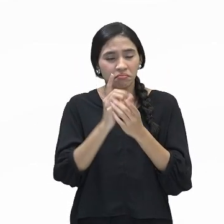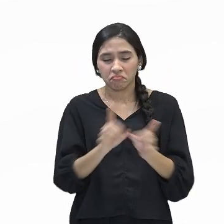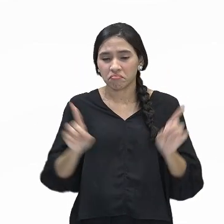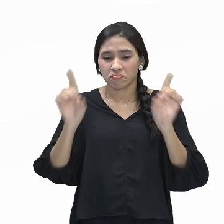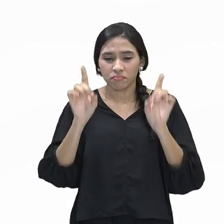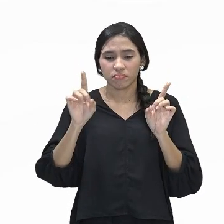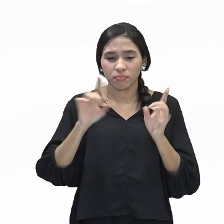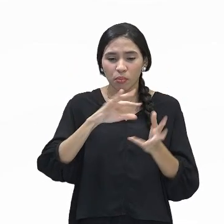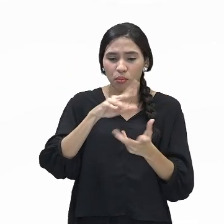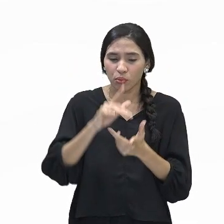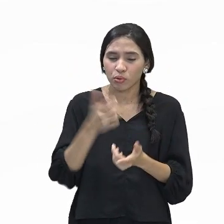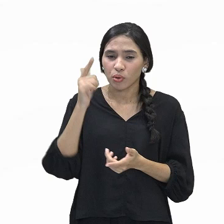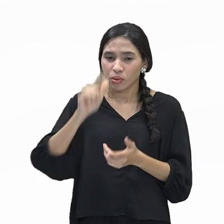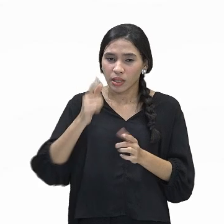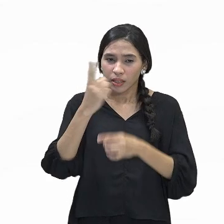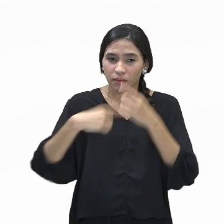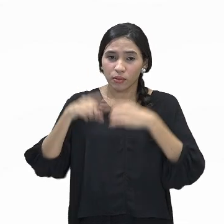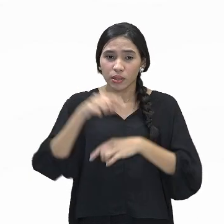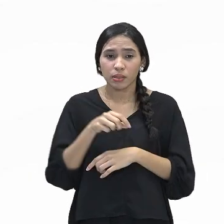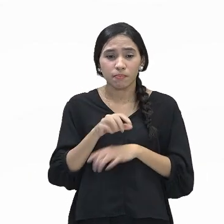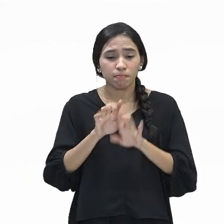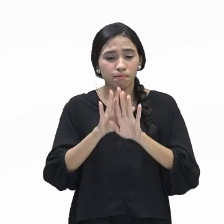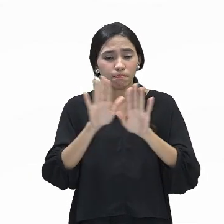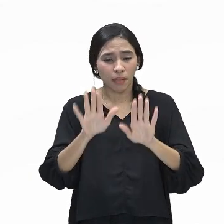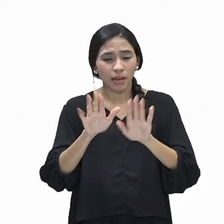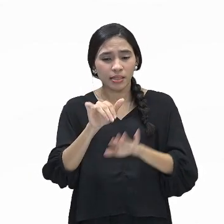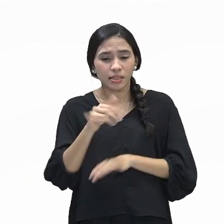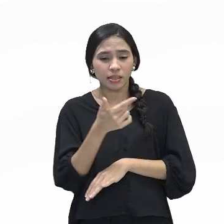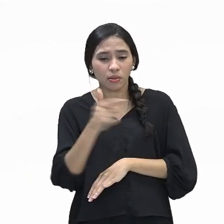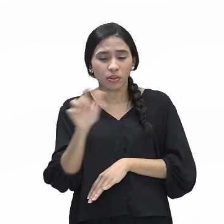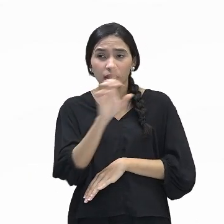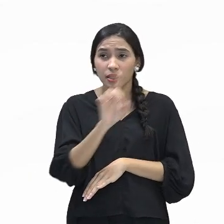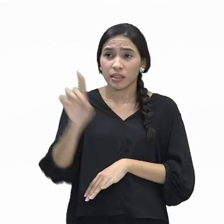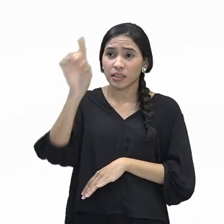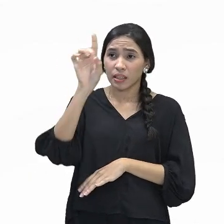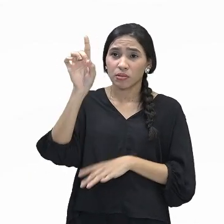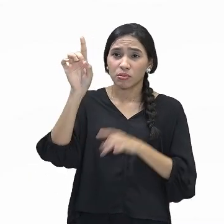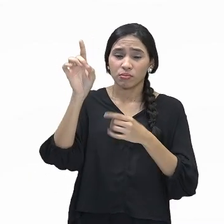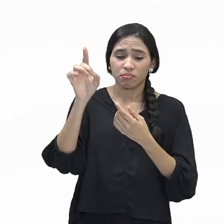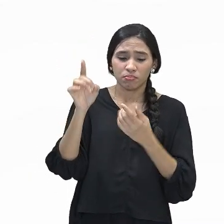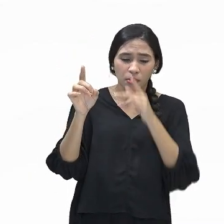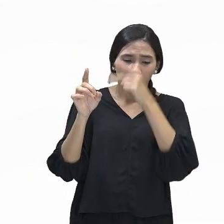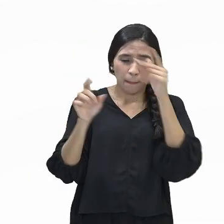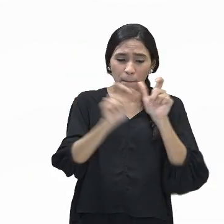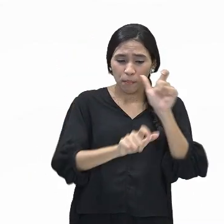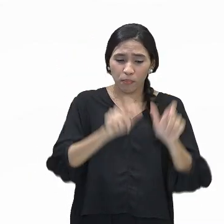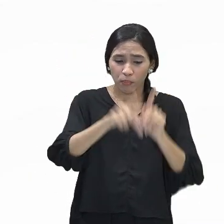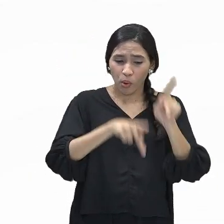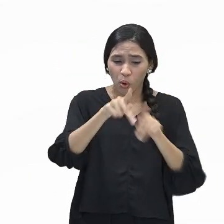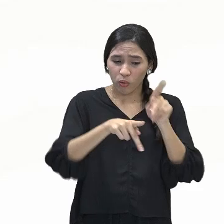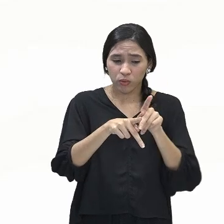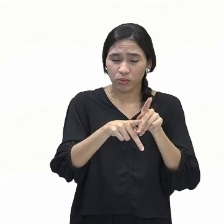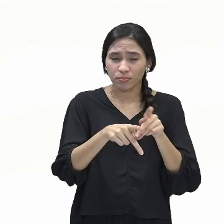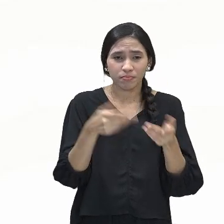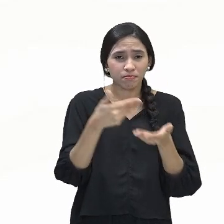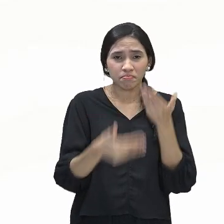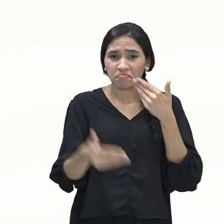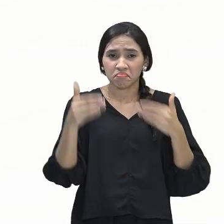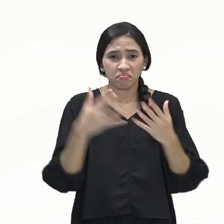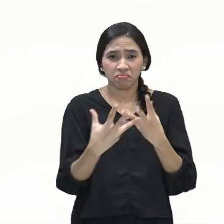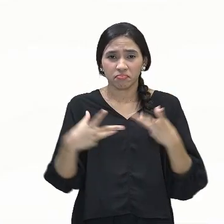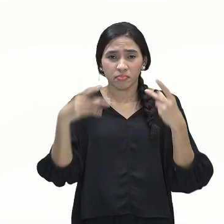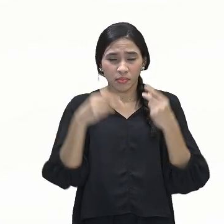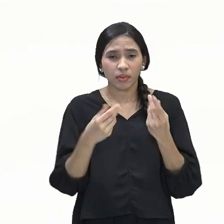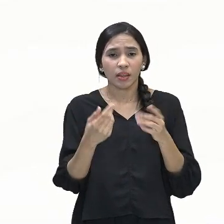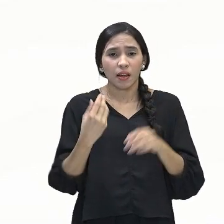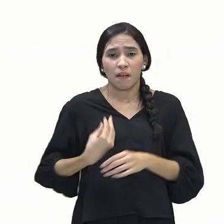resolve. Mas, se não tem Deus, há de a gente perdidos no vai e vem, e a vida é burra. É o aberto